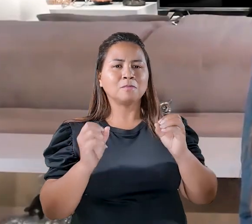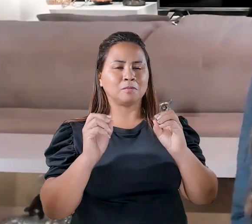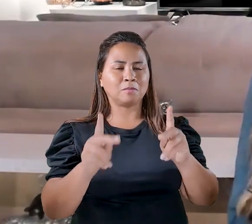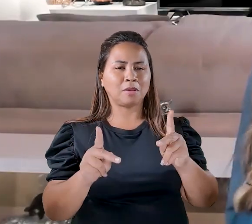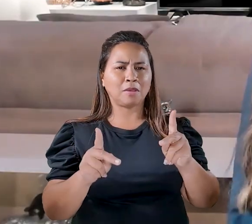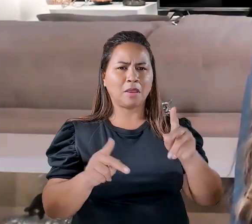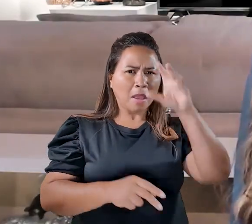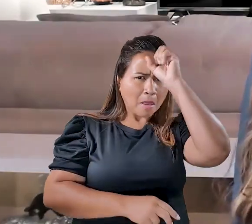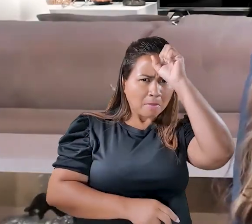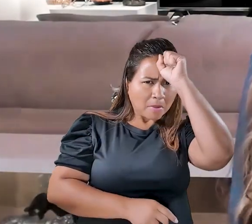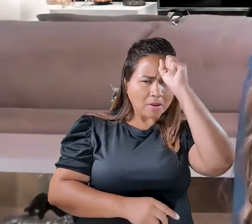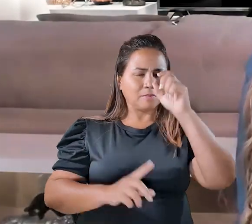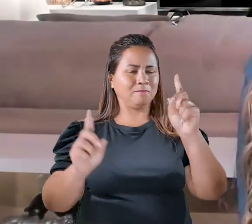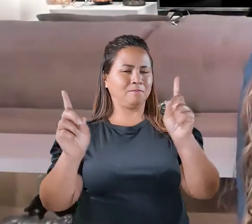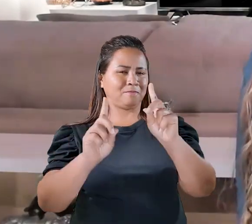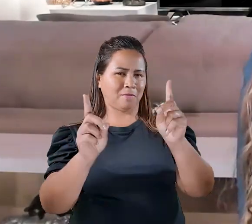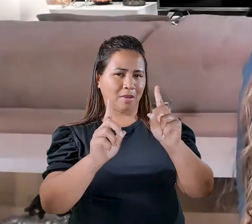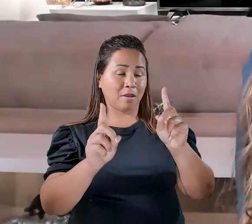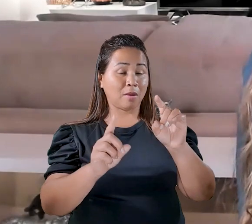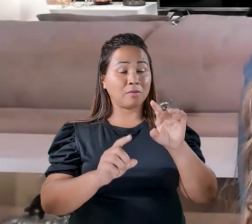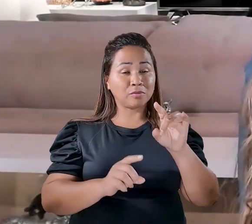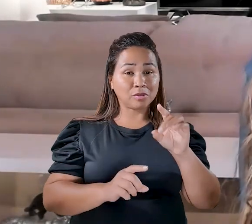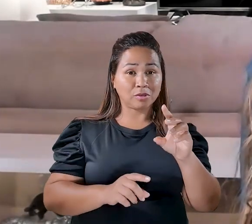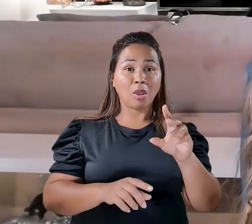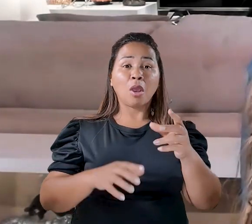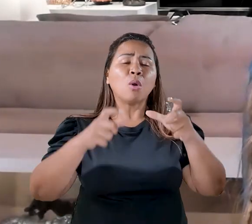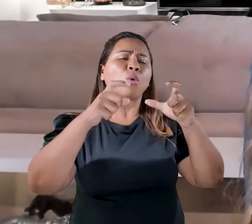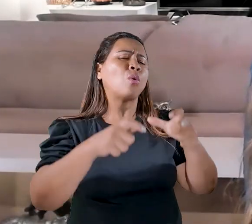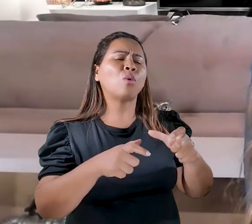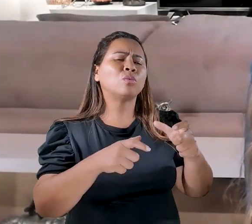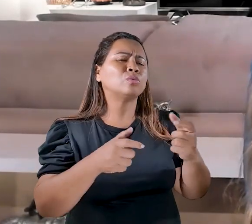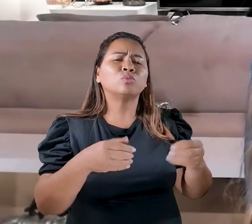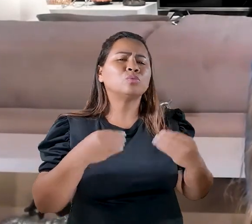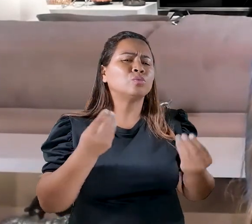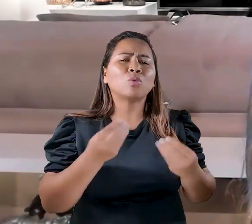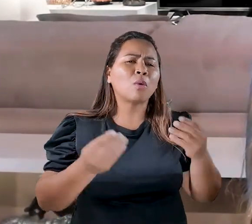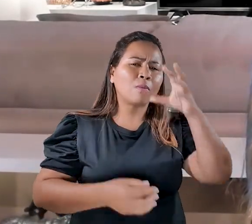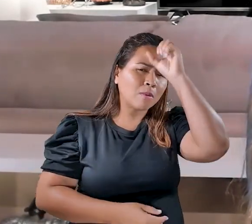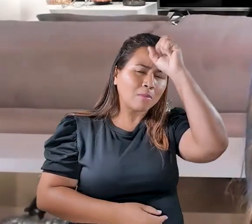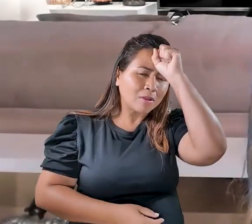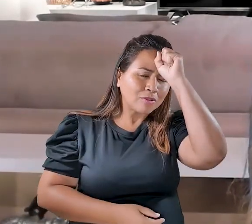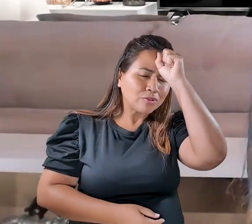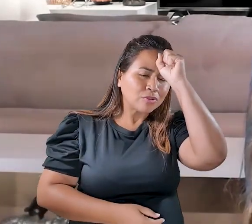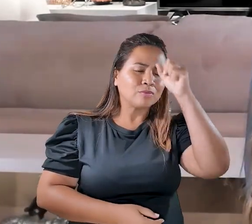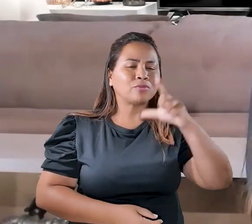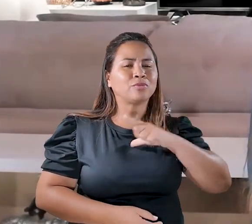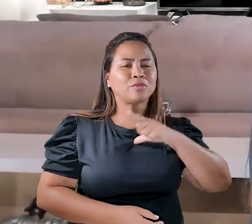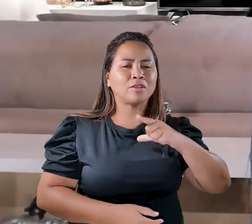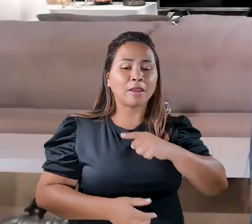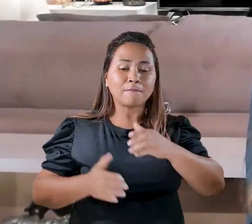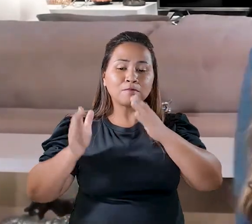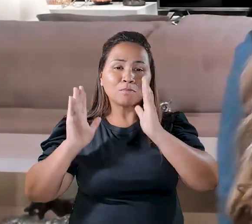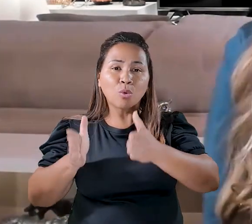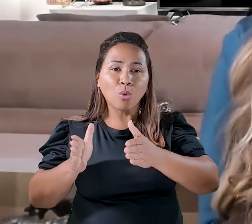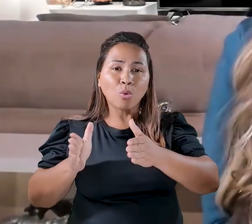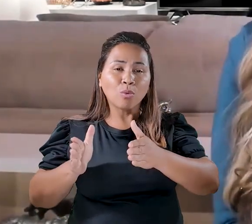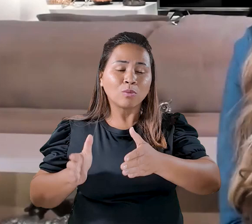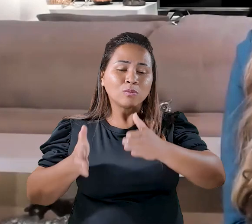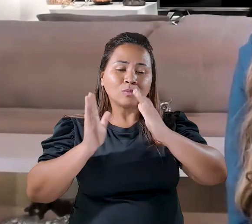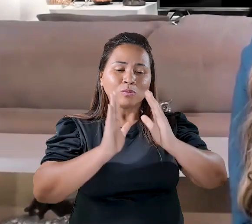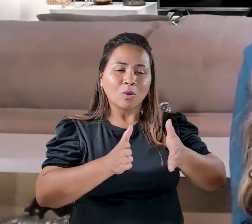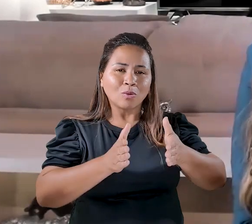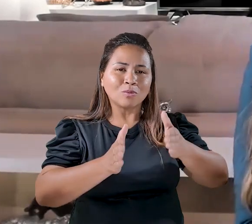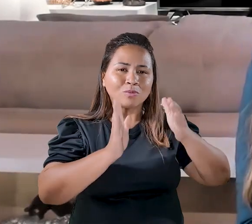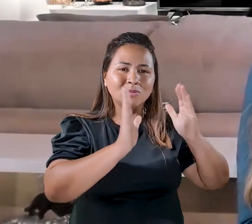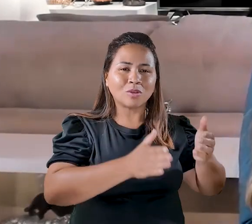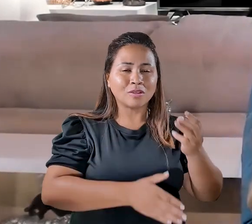técnica. Você aprende em 3 ciclos de reprogramação mental, em 3 ciclos de 21 dias dentro do treinamento fechado. Vamos